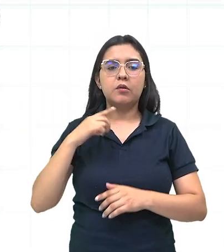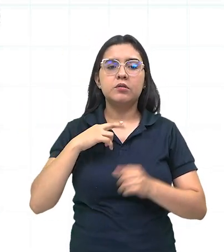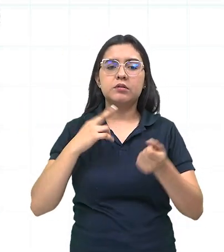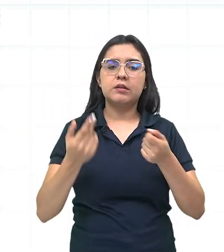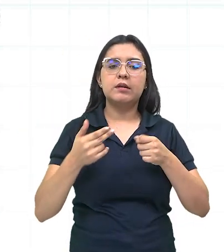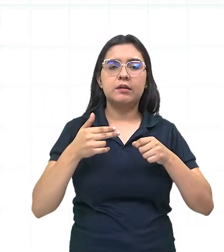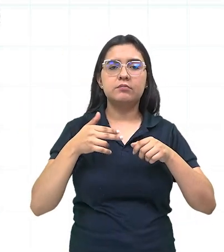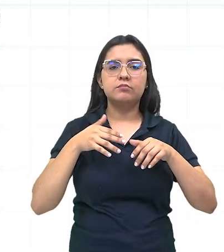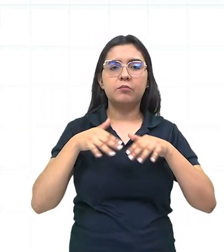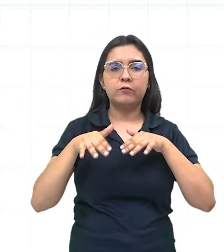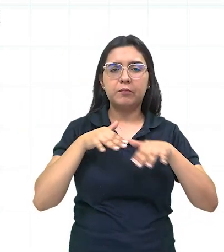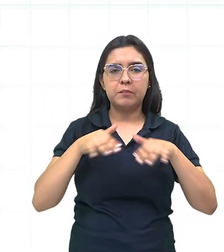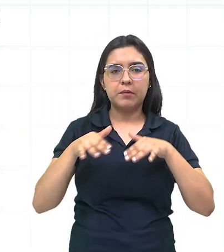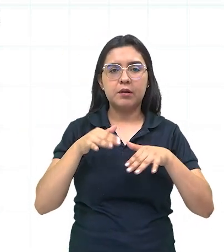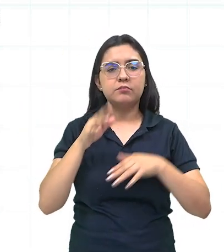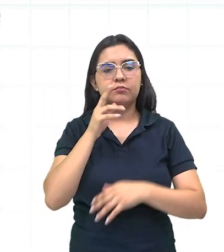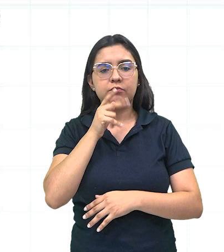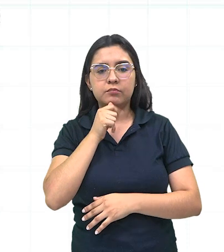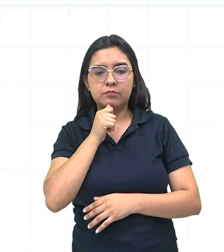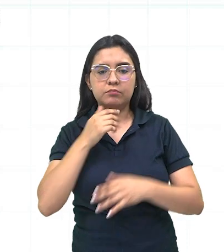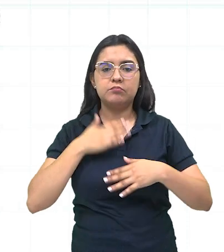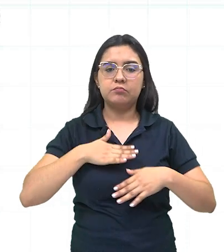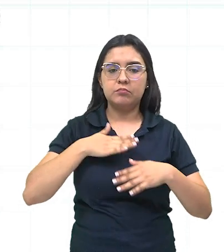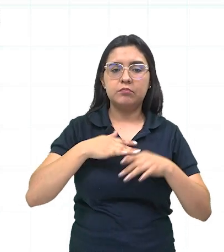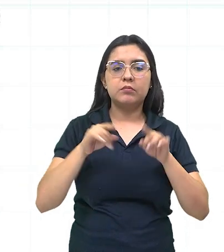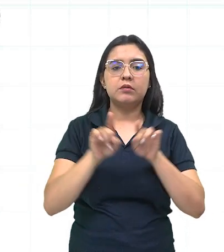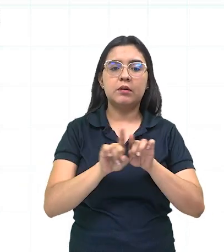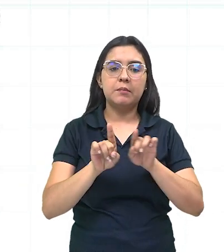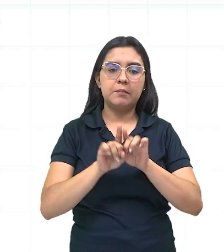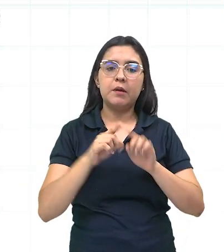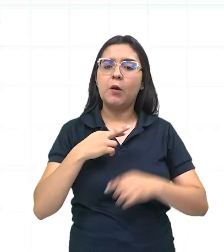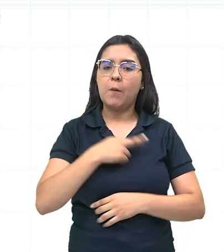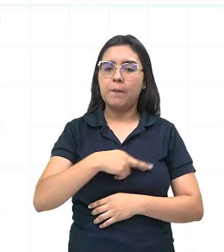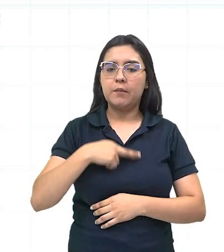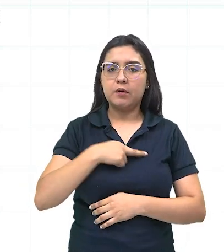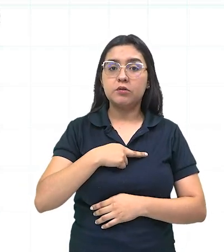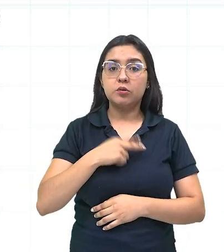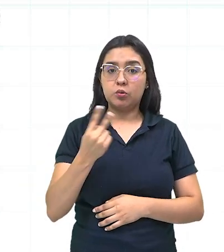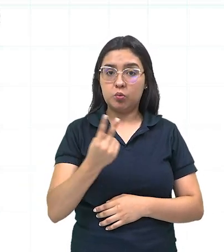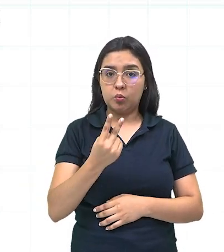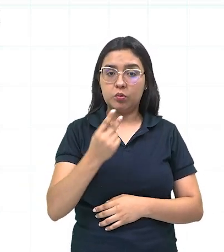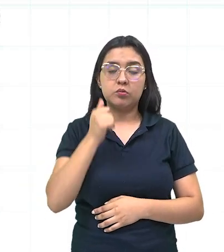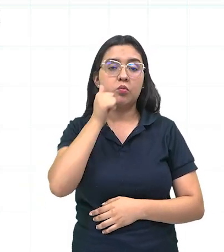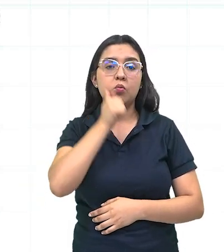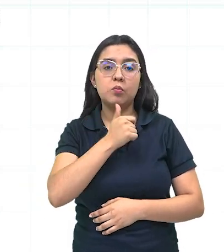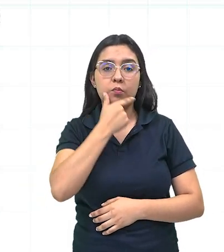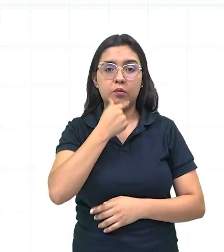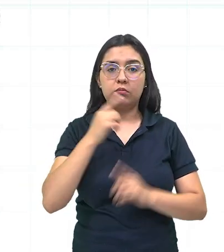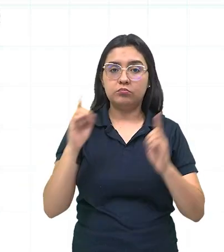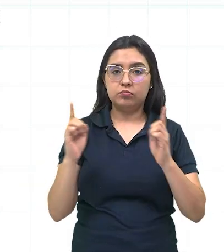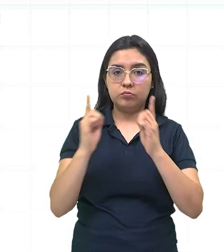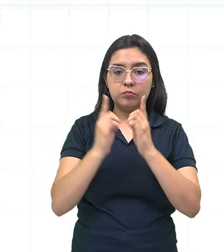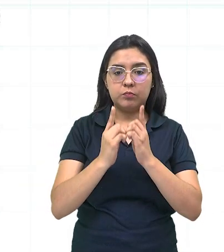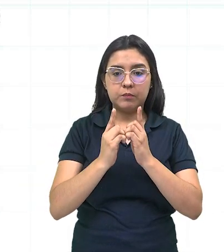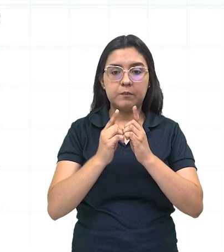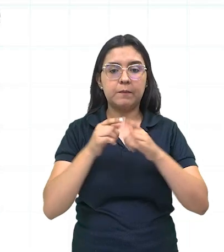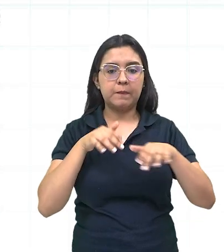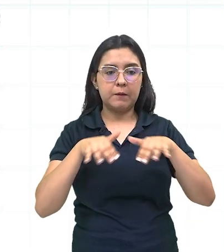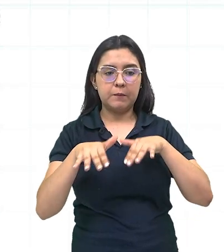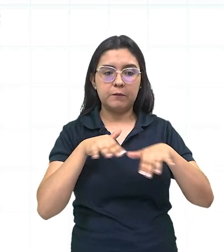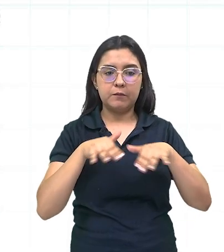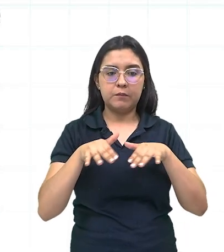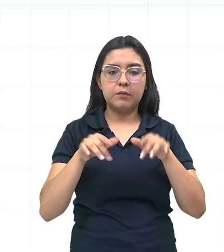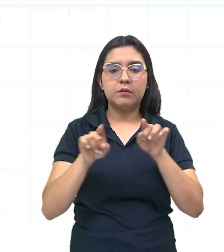e romântico. É uma dança de casal, onde os movimentos suaves e a conexão entre